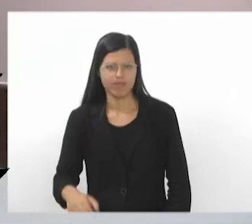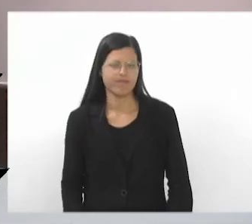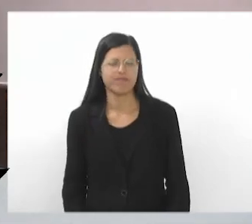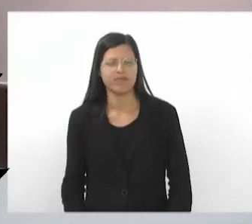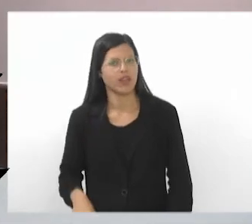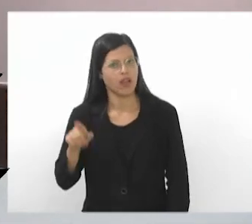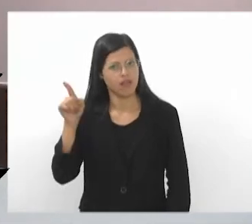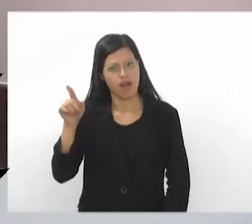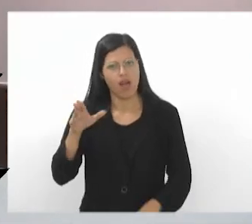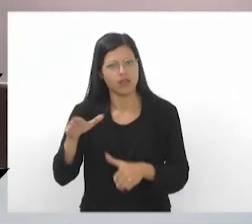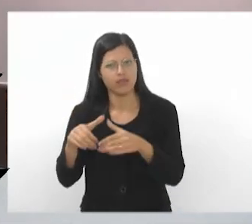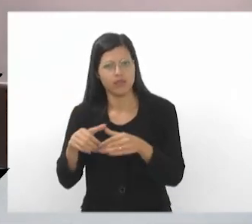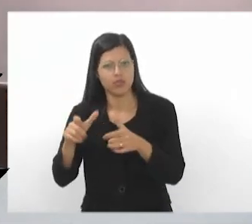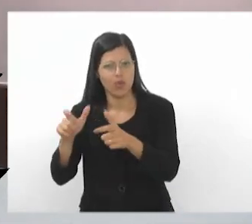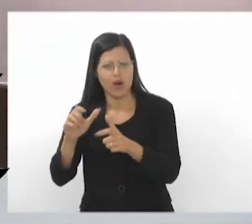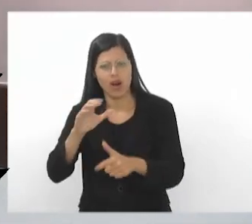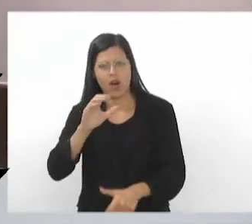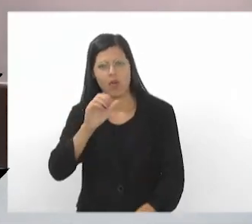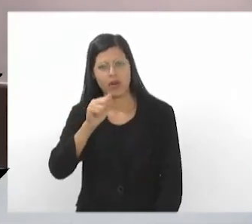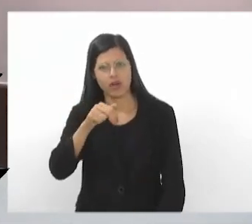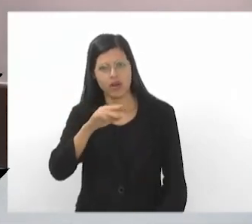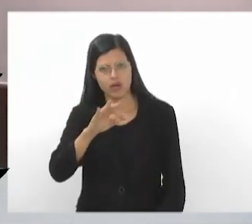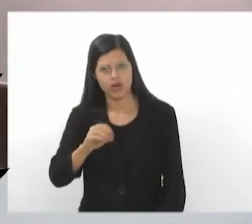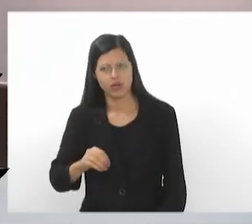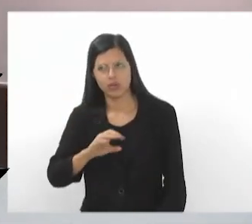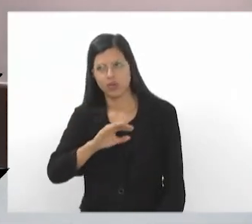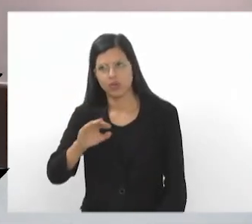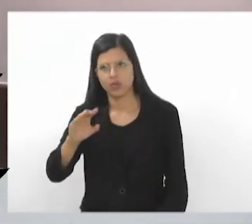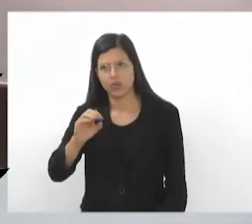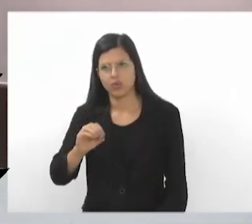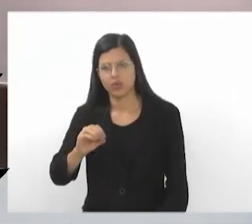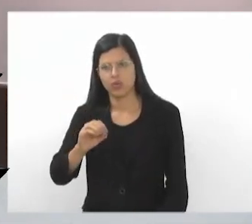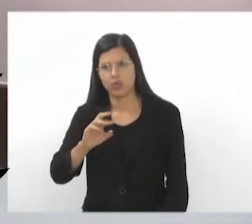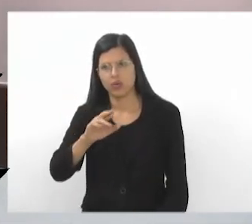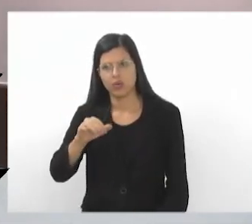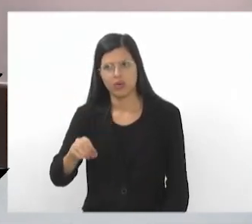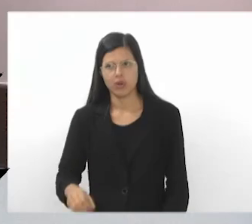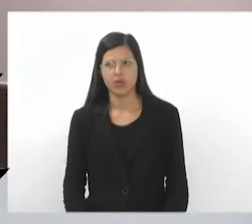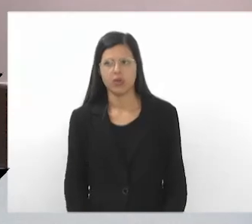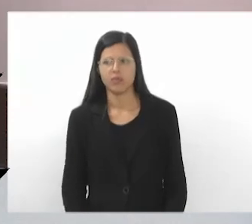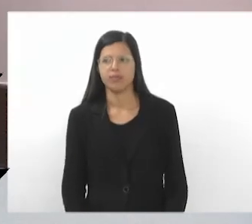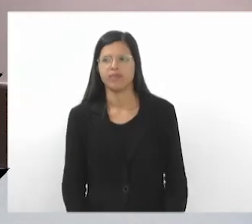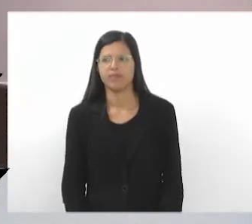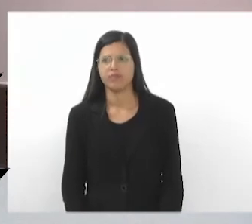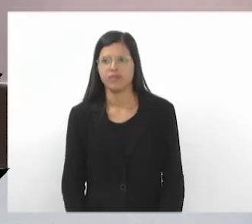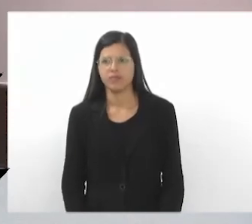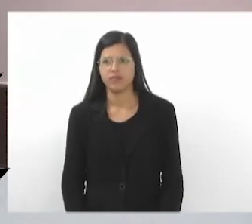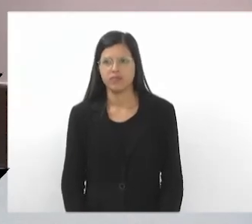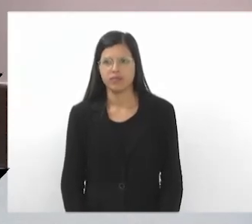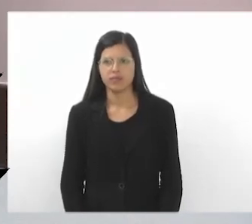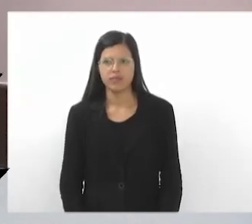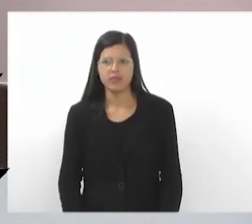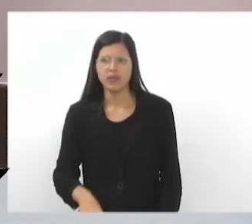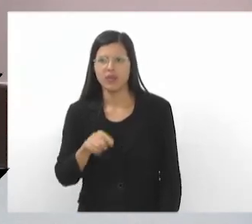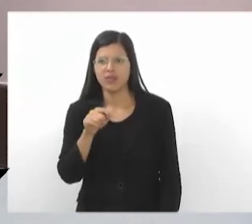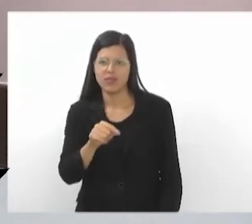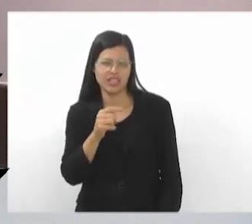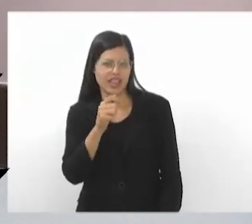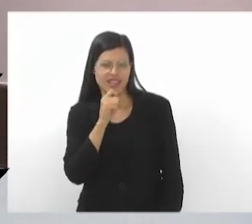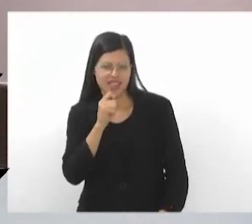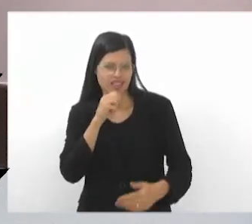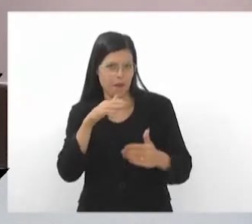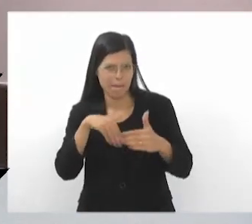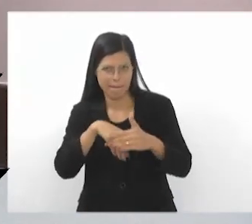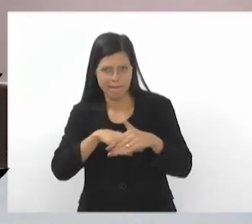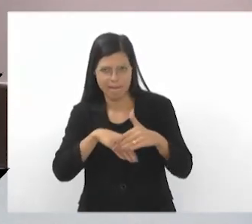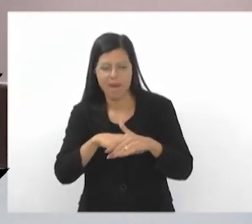Então, só destacar aí a relevância do nosso Canto do Rio. E quando Vossa Excelência não jogava a bola ainda, o